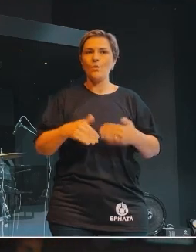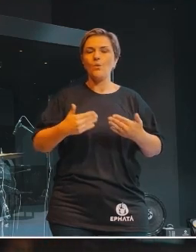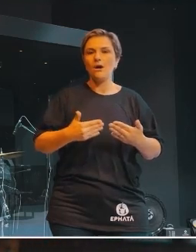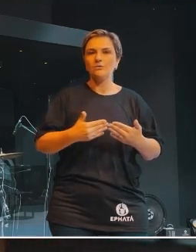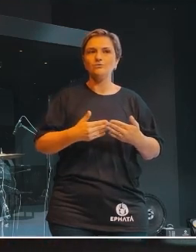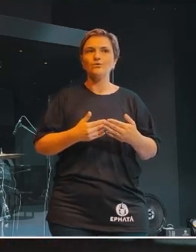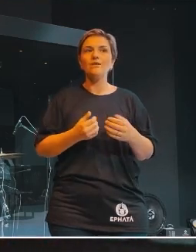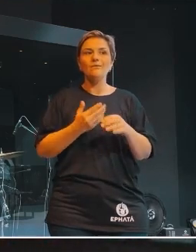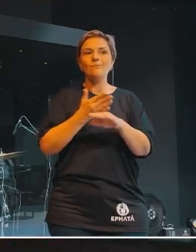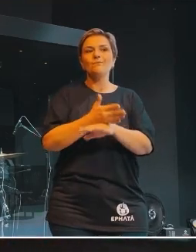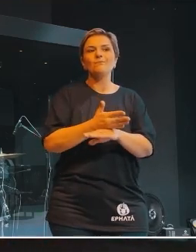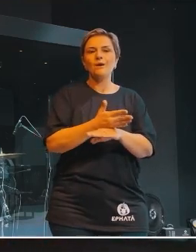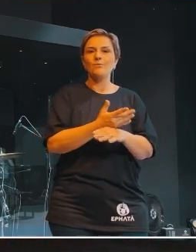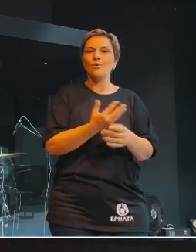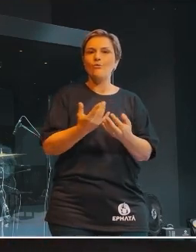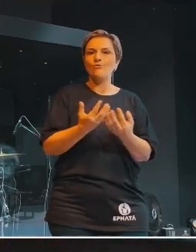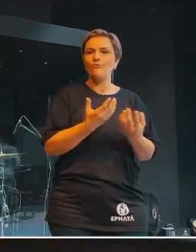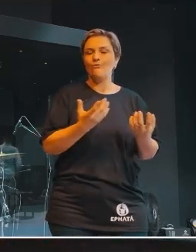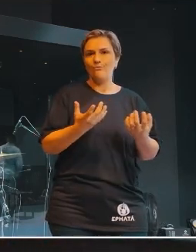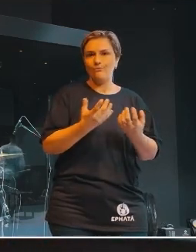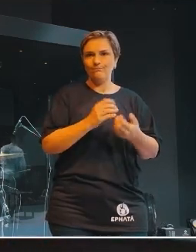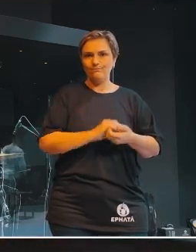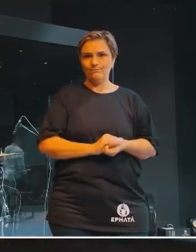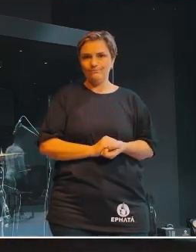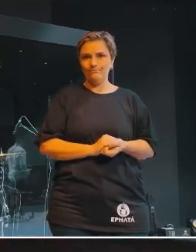pelo fogo.